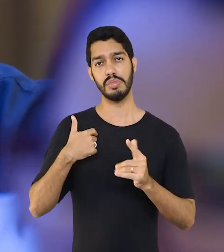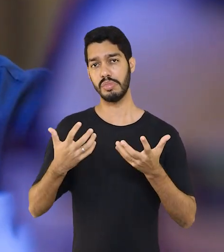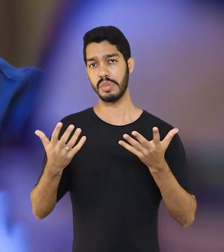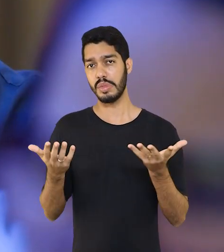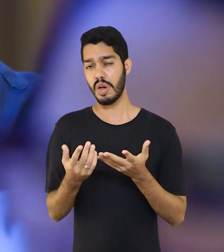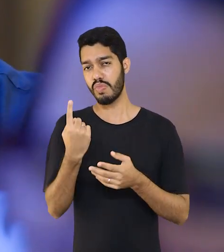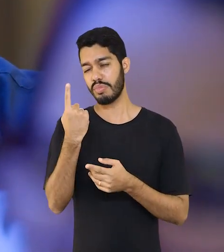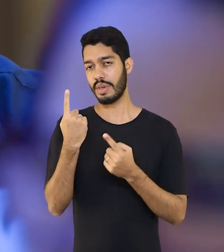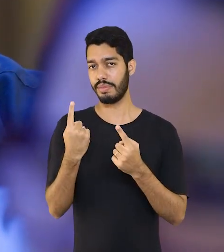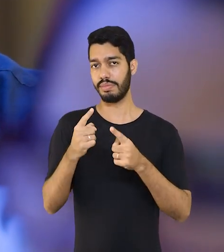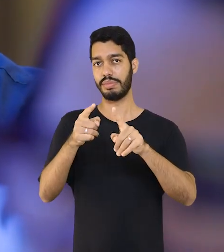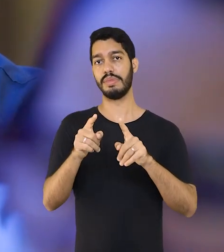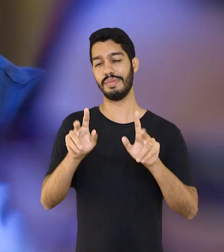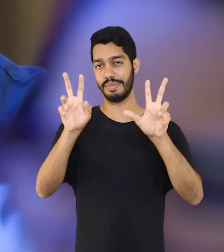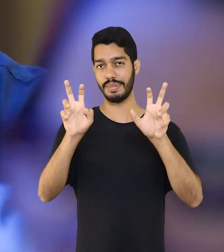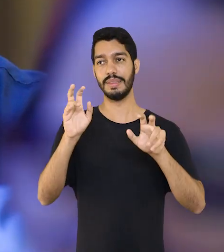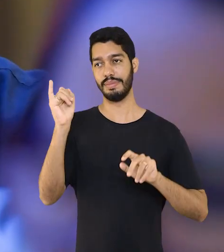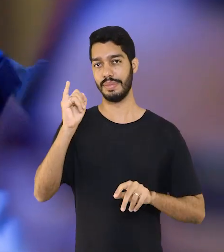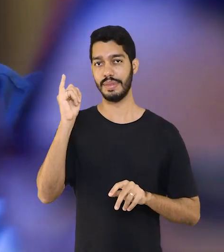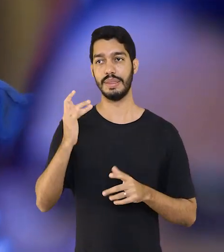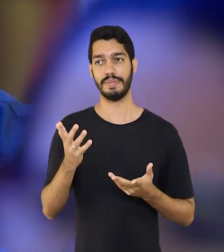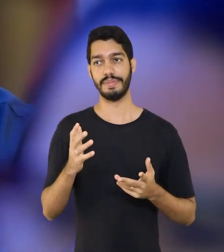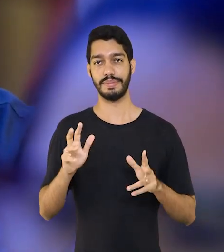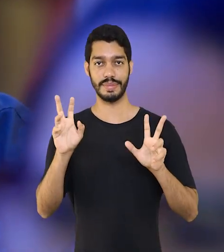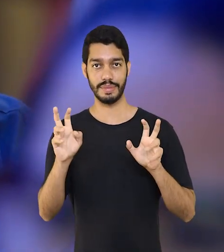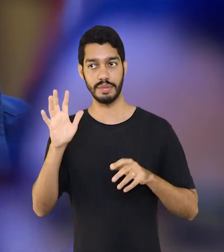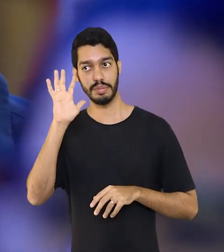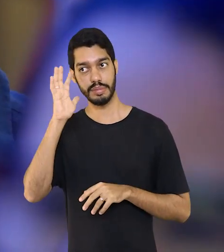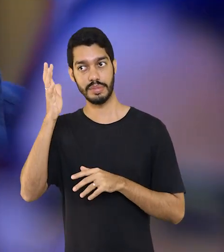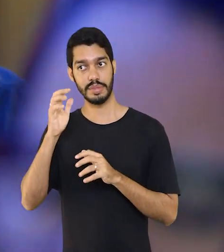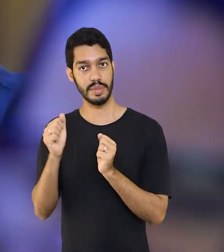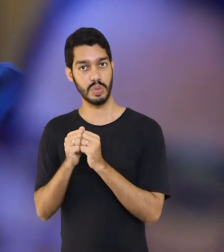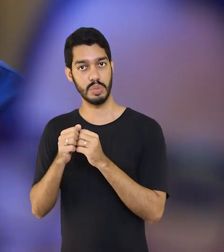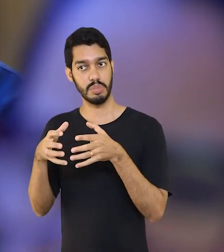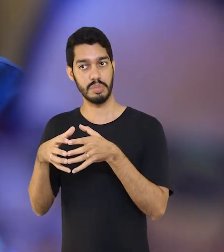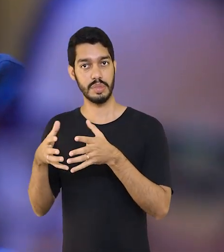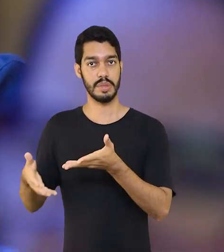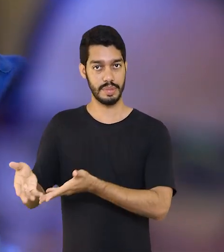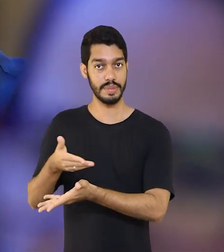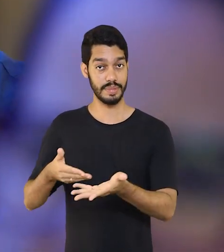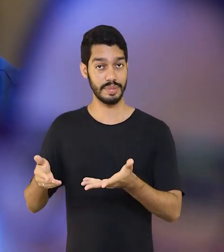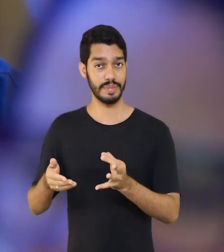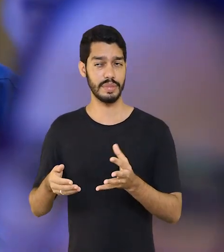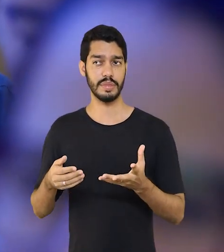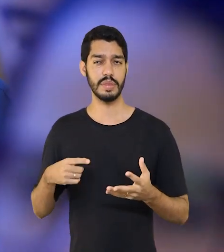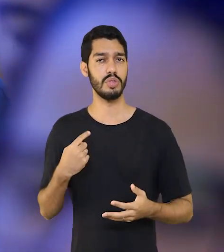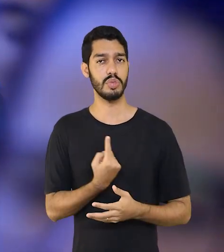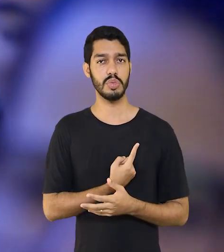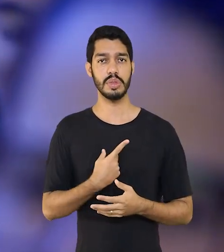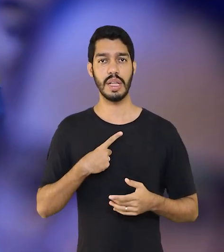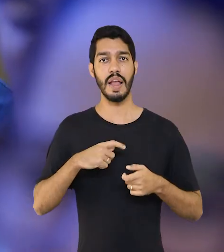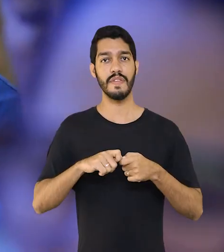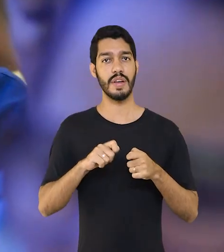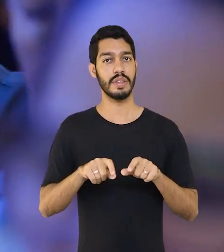queria devolver para vocês uma discussão que eu acho que é interessante, ainda mais que o tópico é soluções conjuntas, né, para esse desafio global. O que